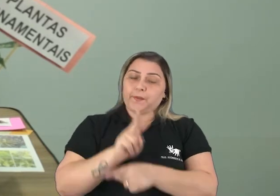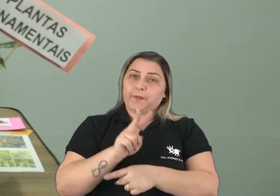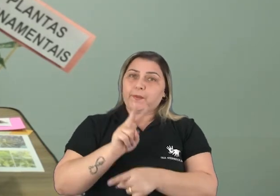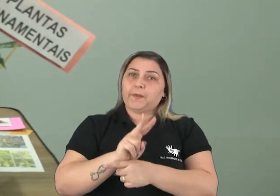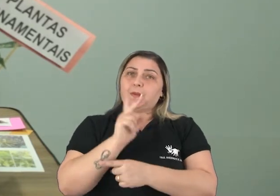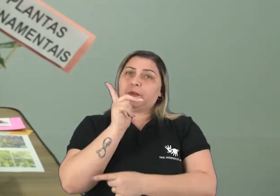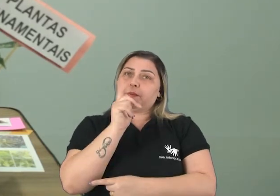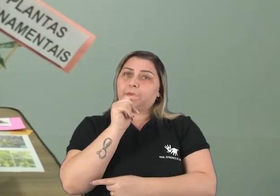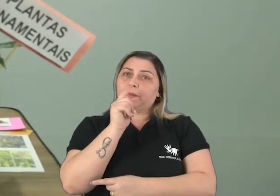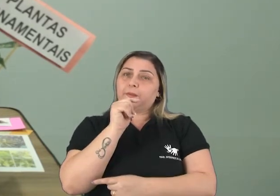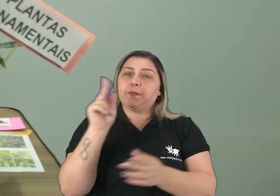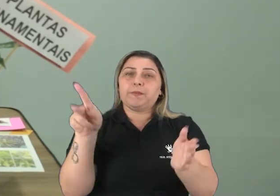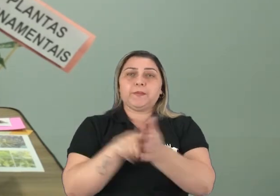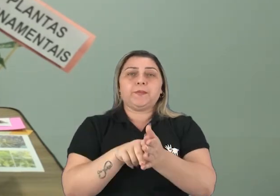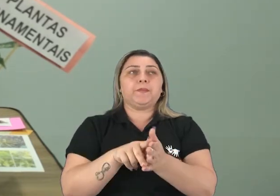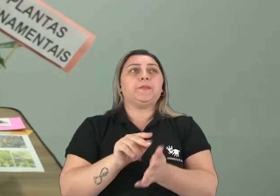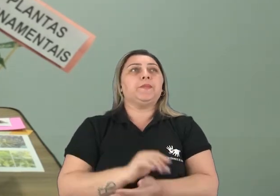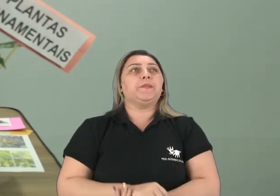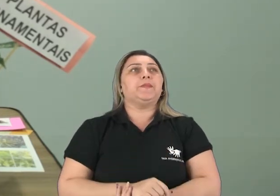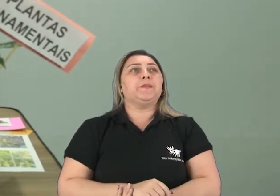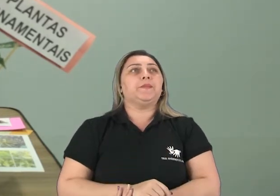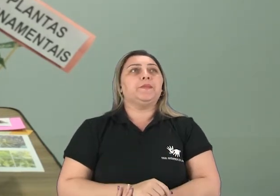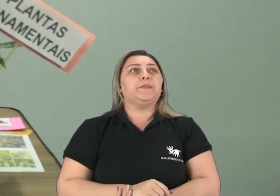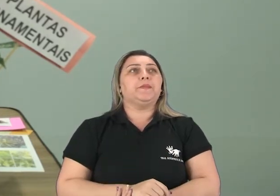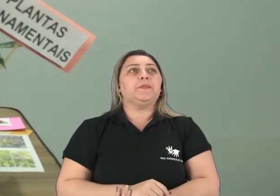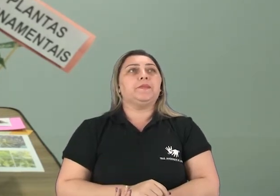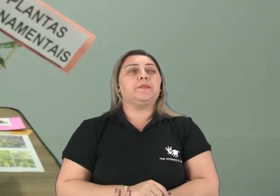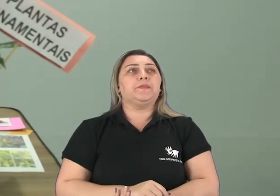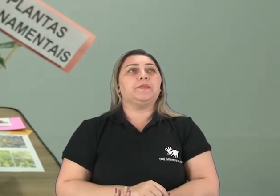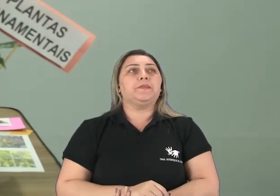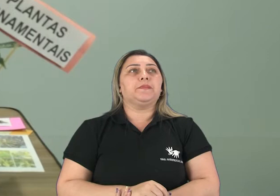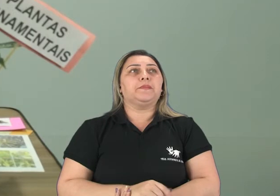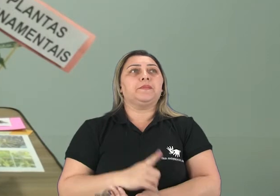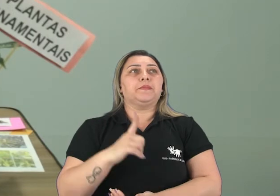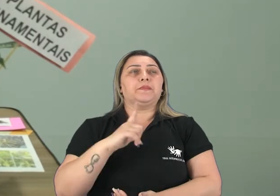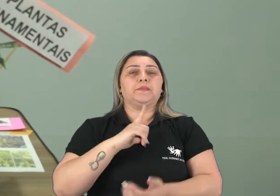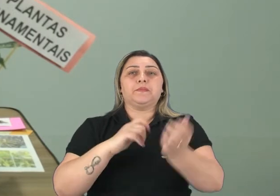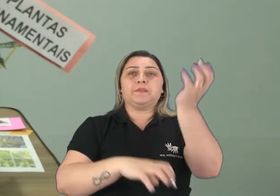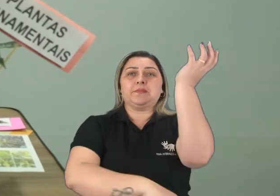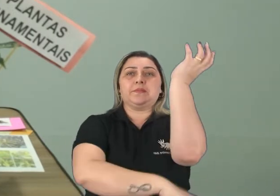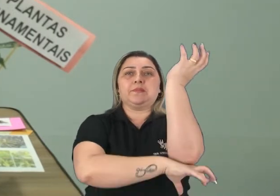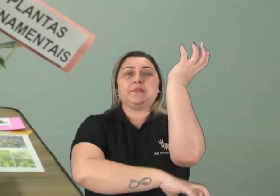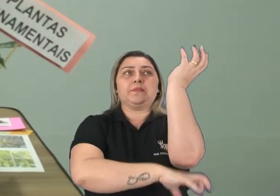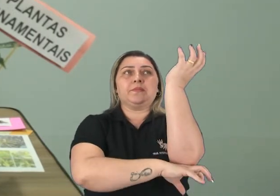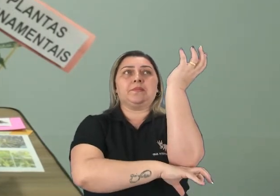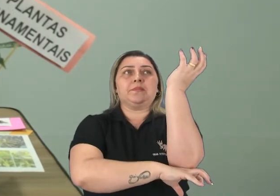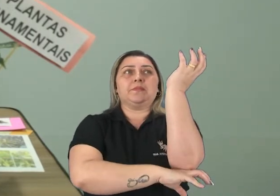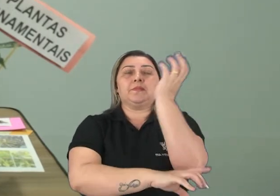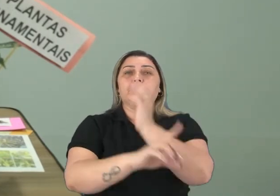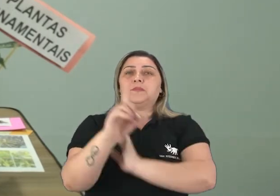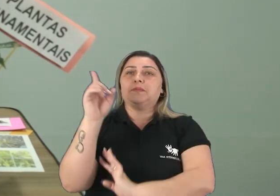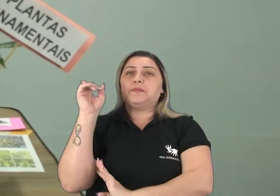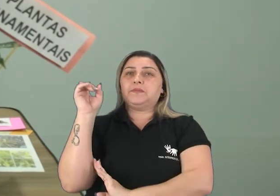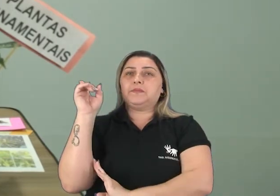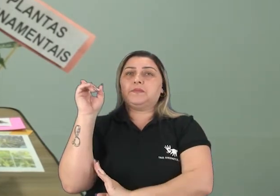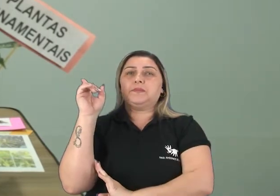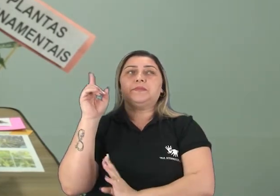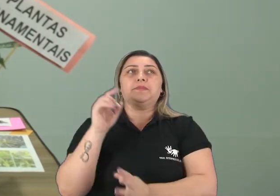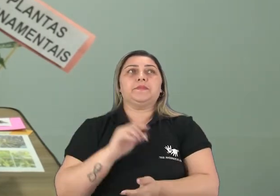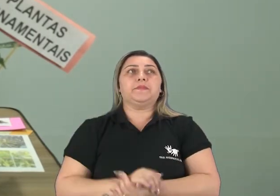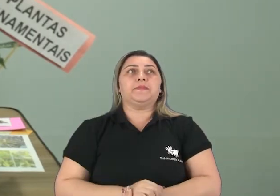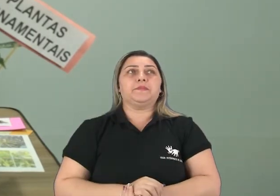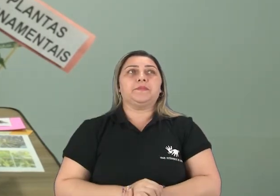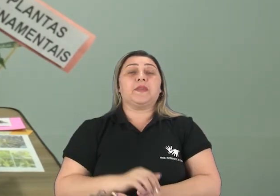planta aquática, e essa planta aquática, ela tem essas raízes. Essas raízes são